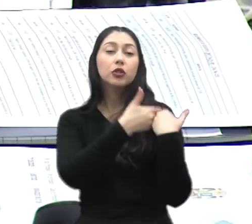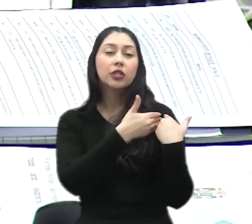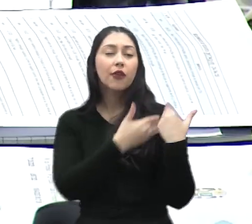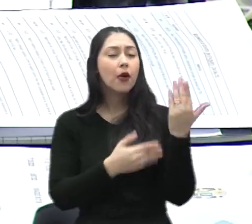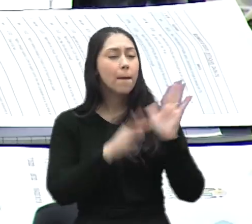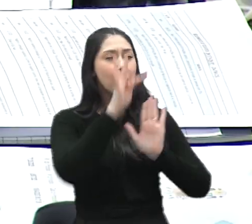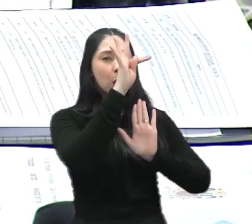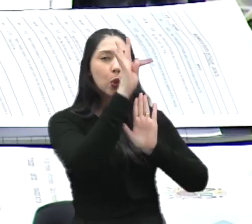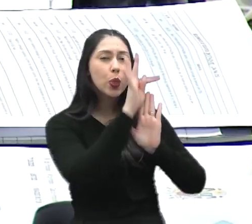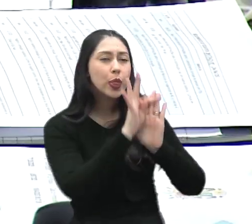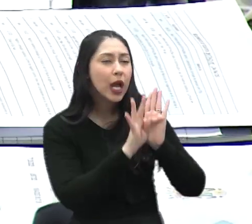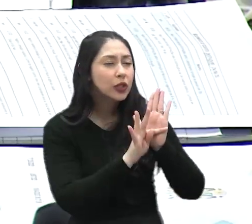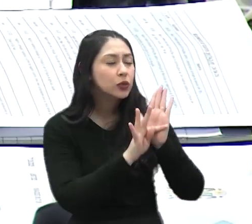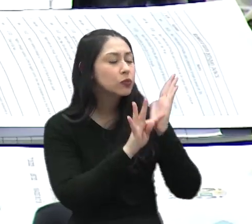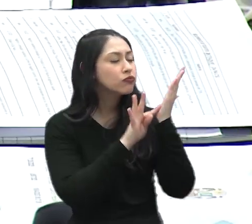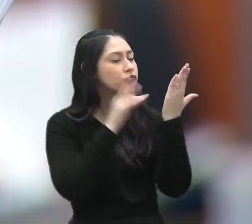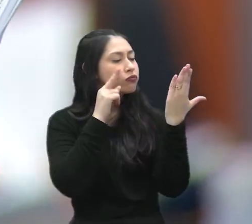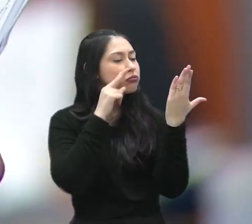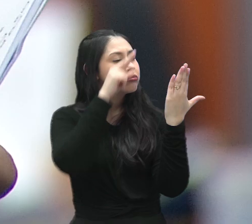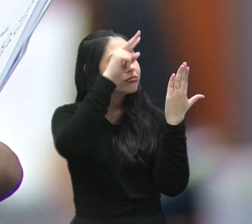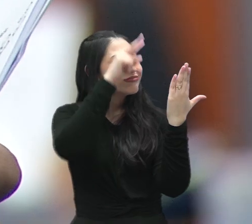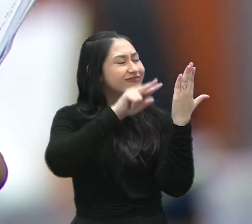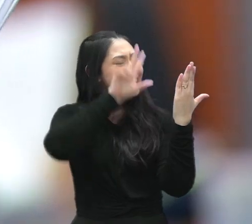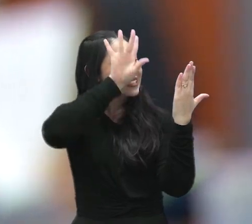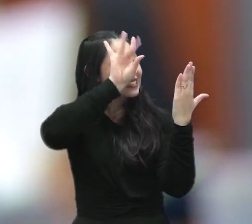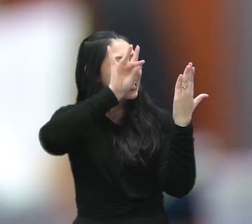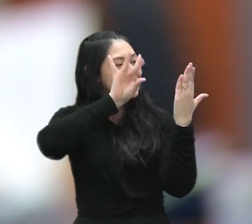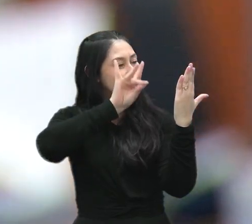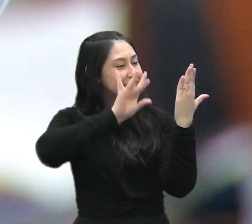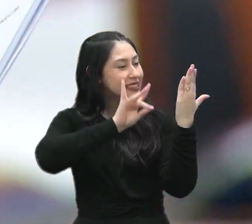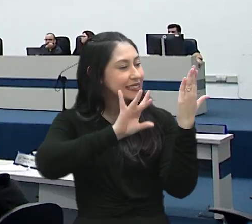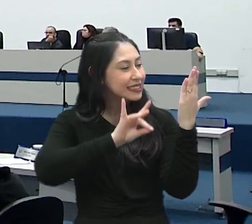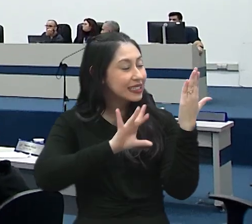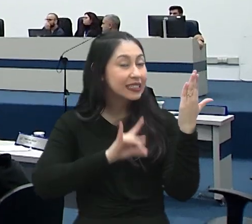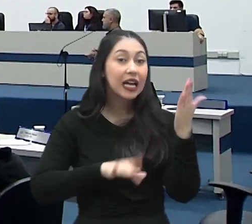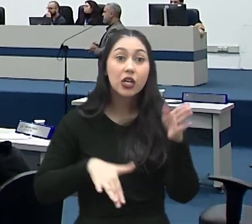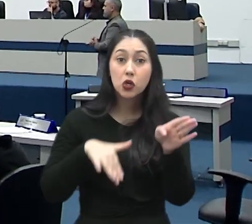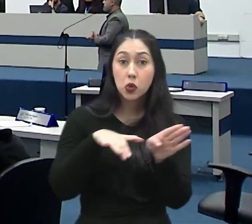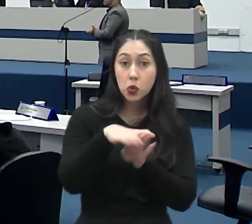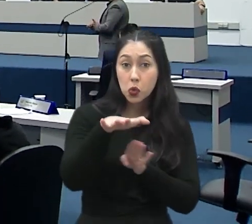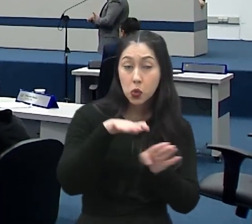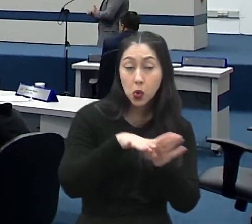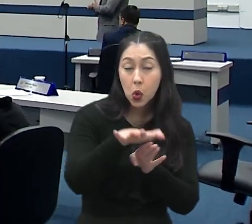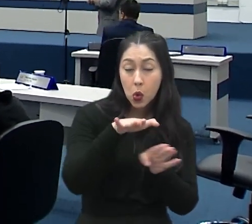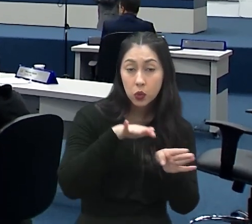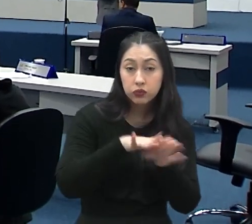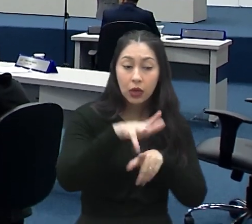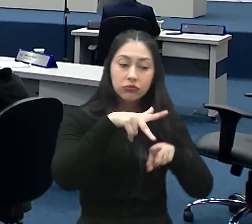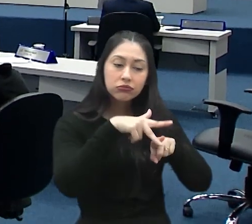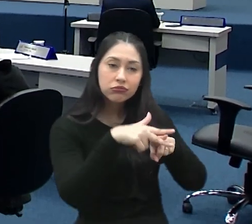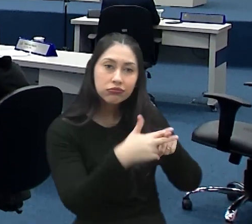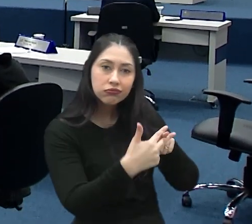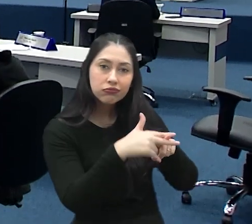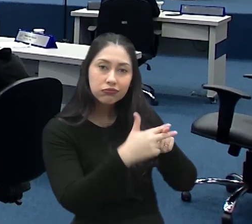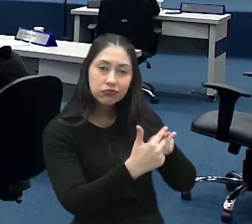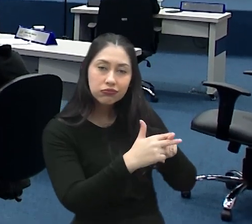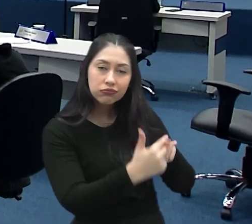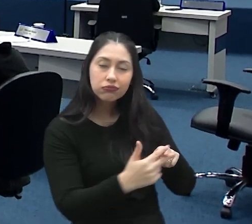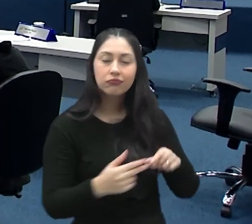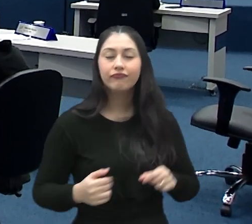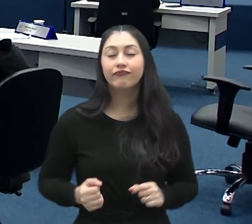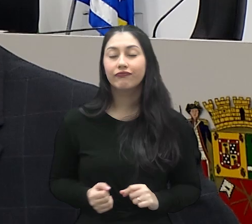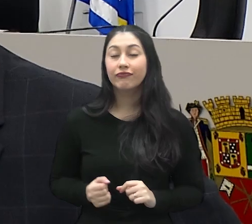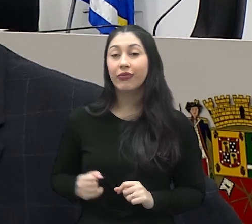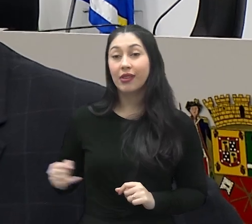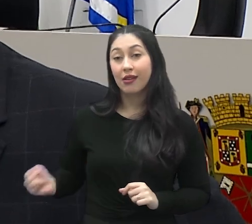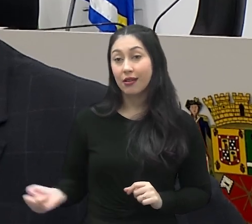responsável por avaliar detalhadamente os textos dos projetos e emitir pareceres técnicos que orientam as decisões do